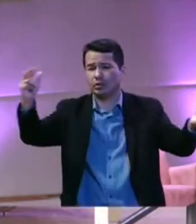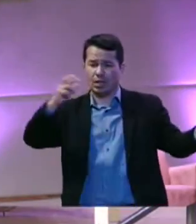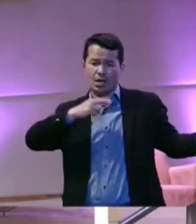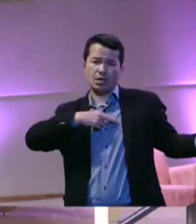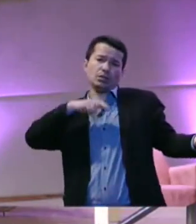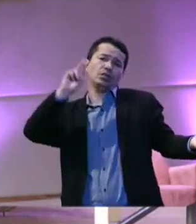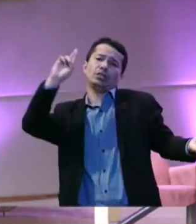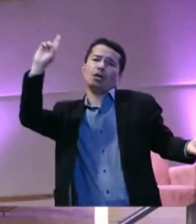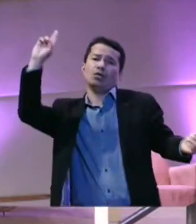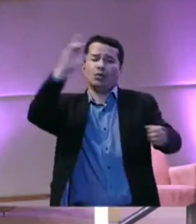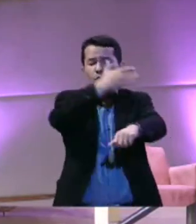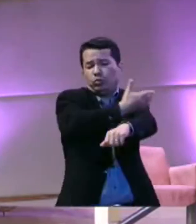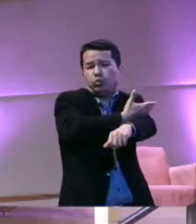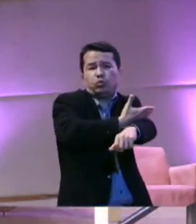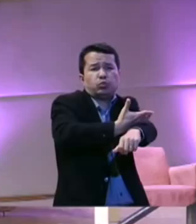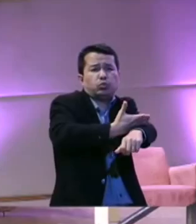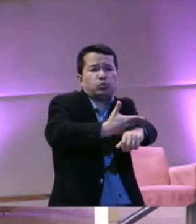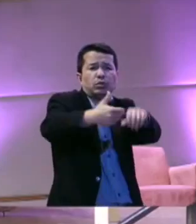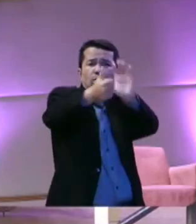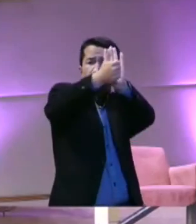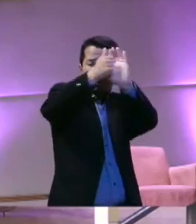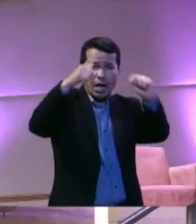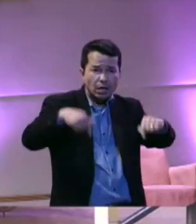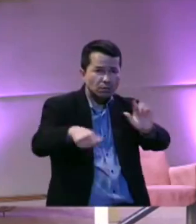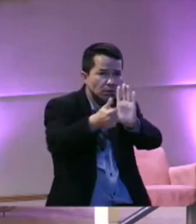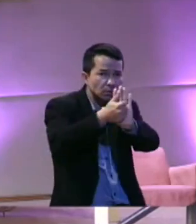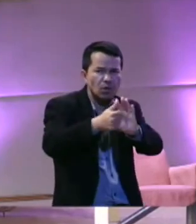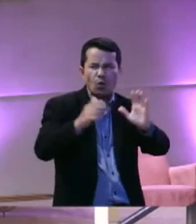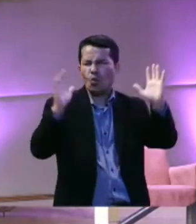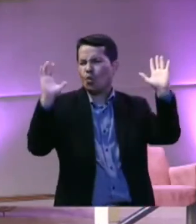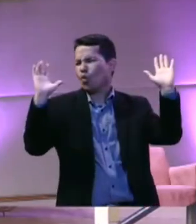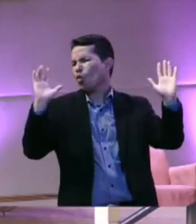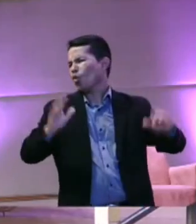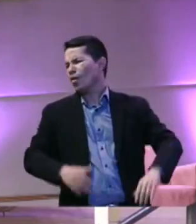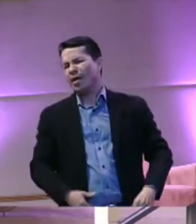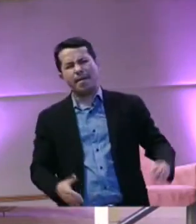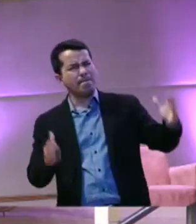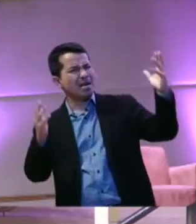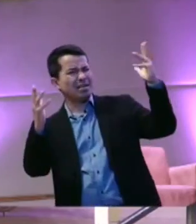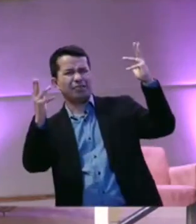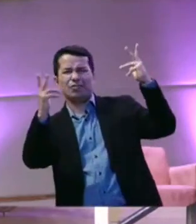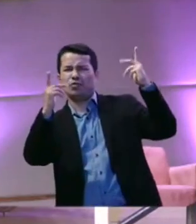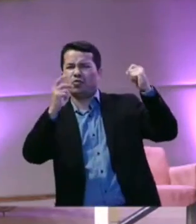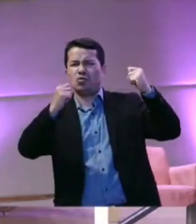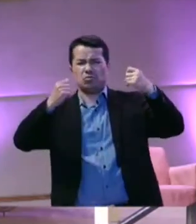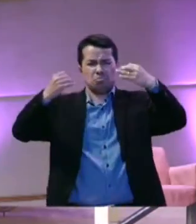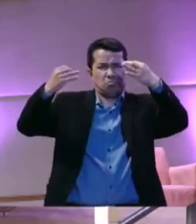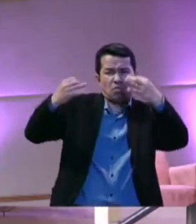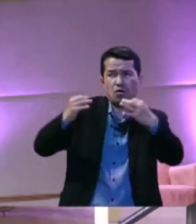maravilhoso fazer parte de uma igreja como a nossa. É maravilhoso, é tudo muito bem feito, tudo muito feito